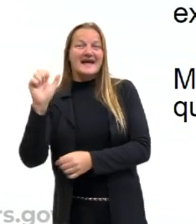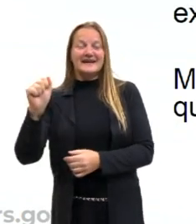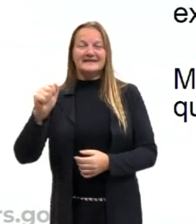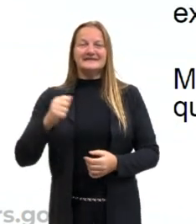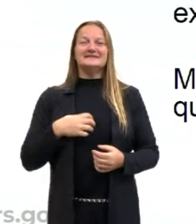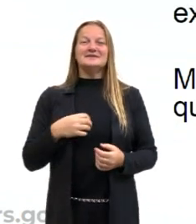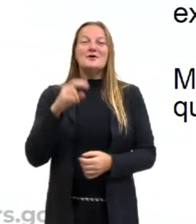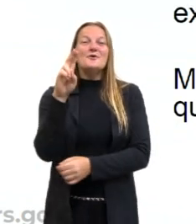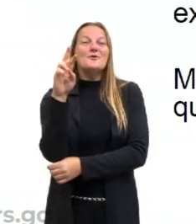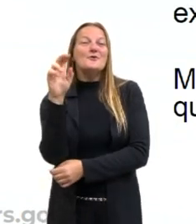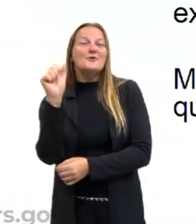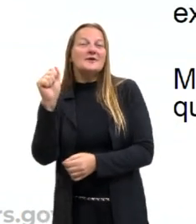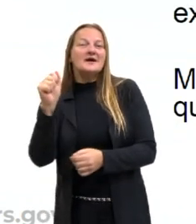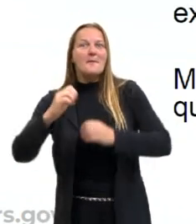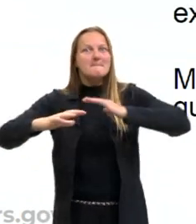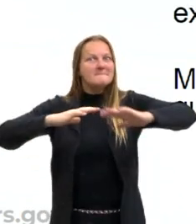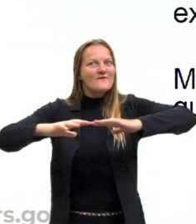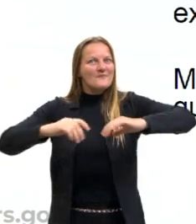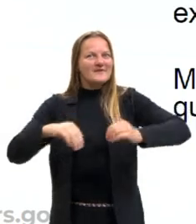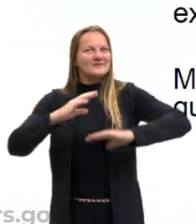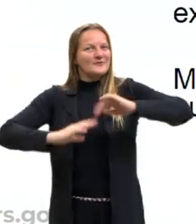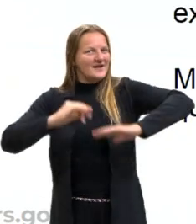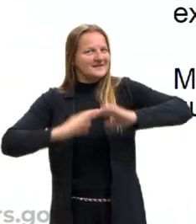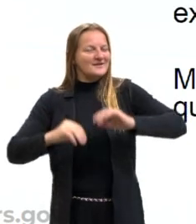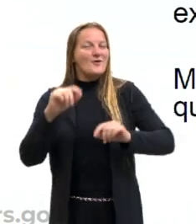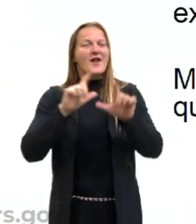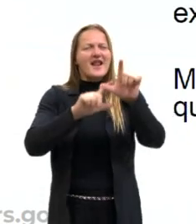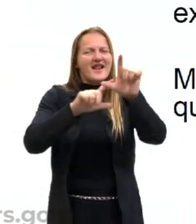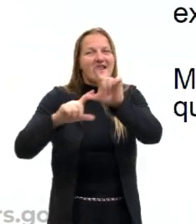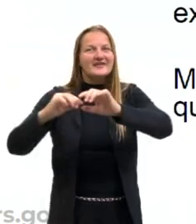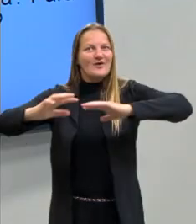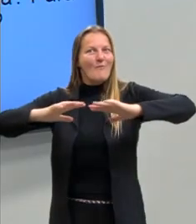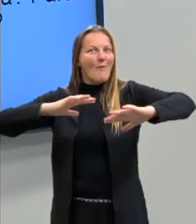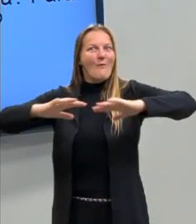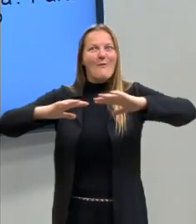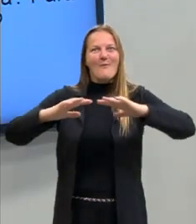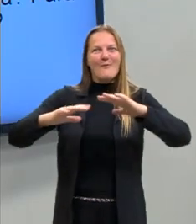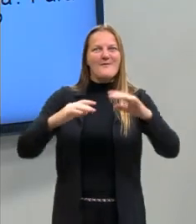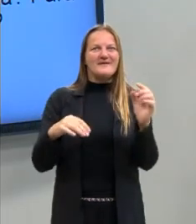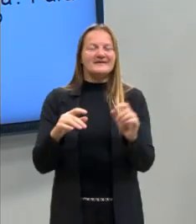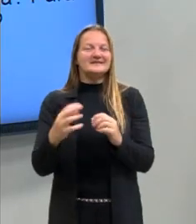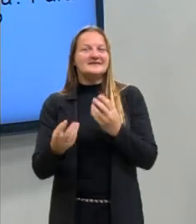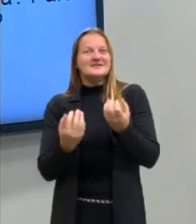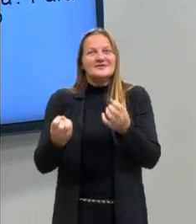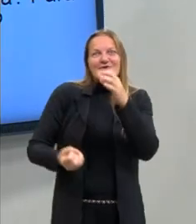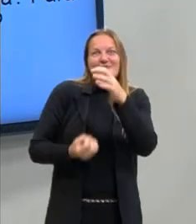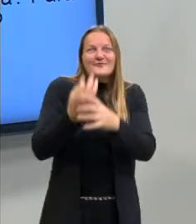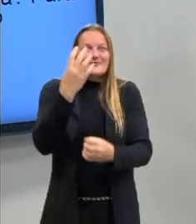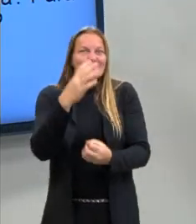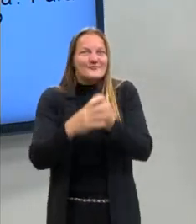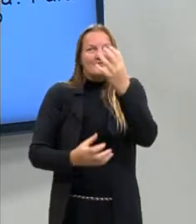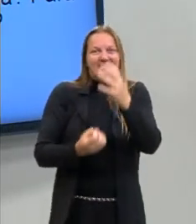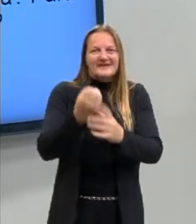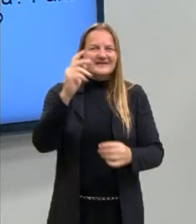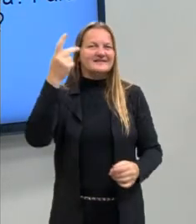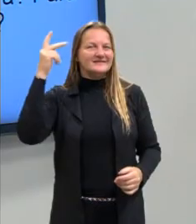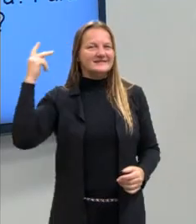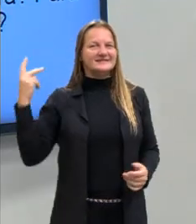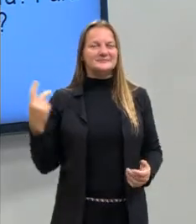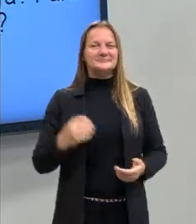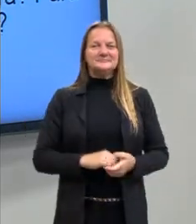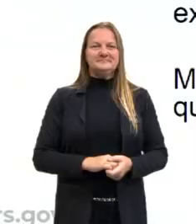Yuri vende ação movimento Então são letras que ficam em movimento e assim se tornam Stories a ela